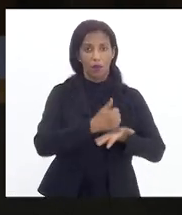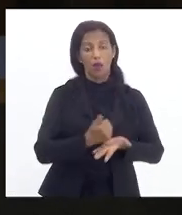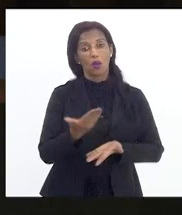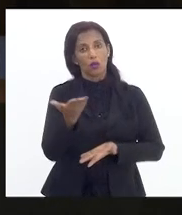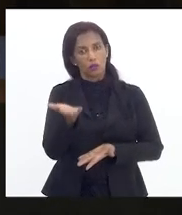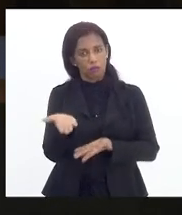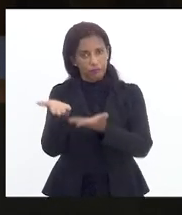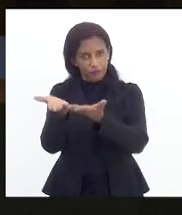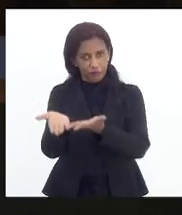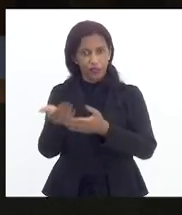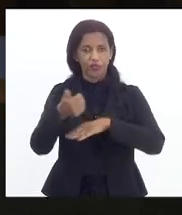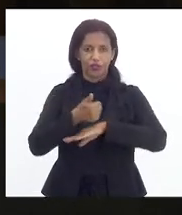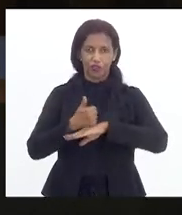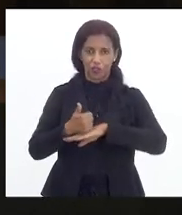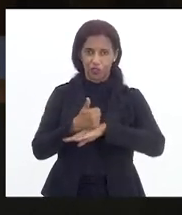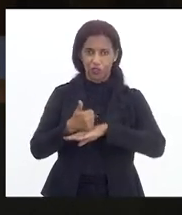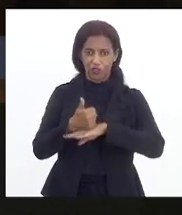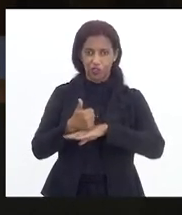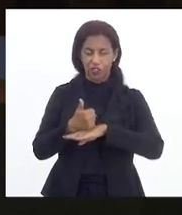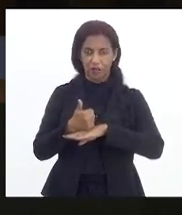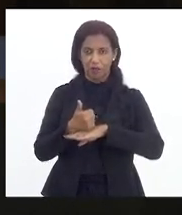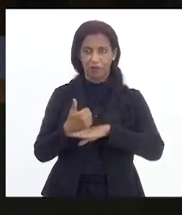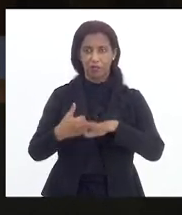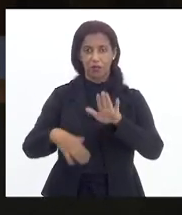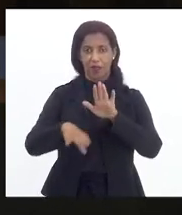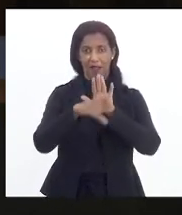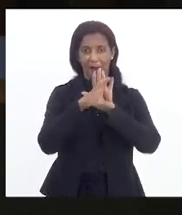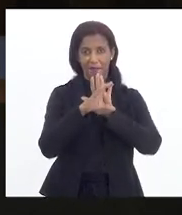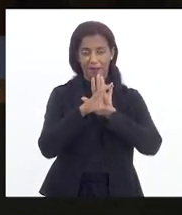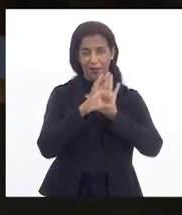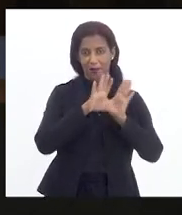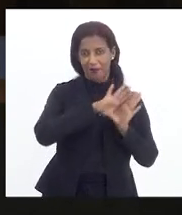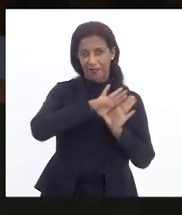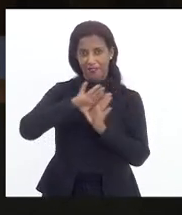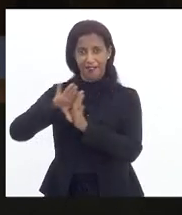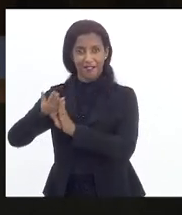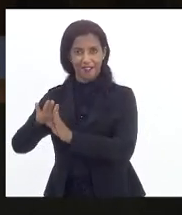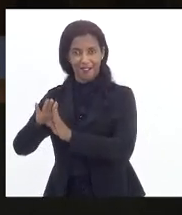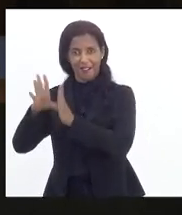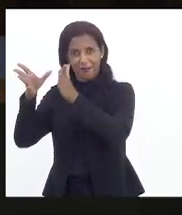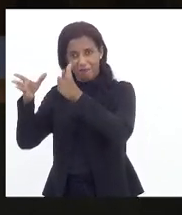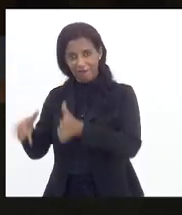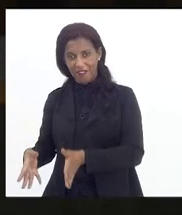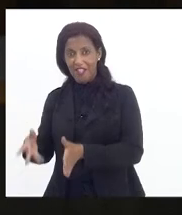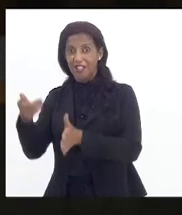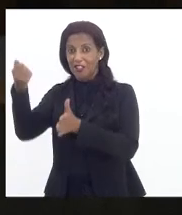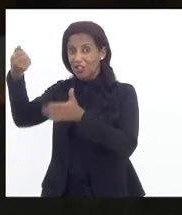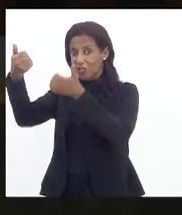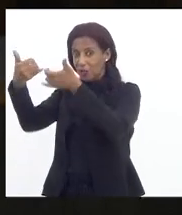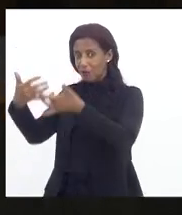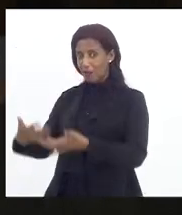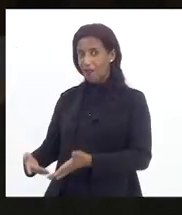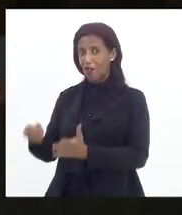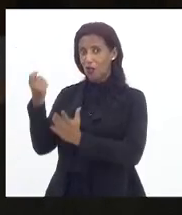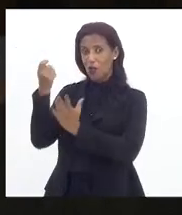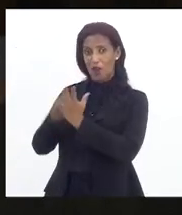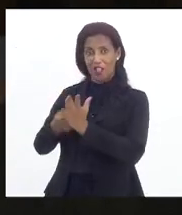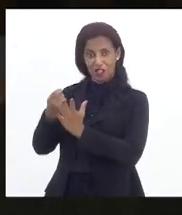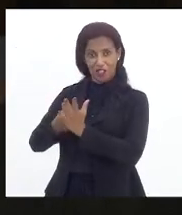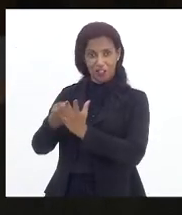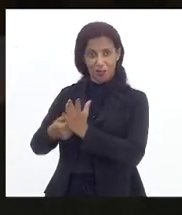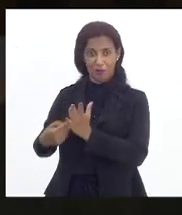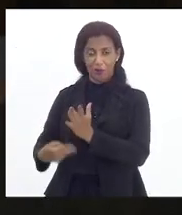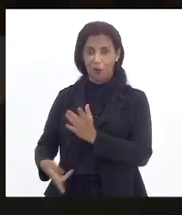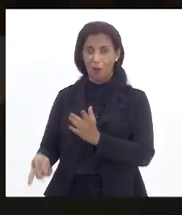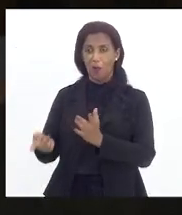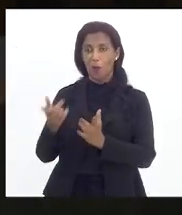excelência dignamente fez um capítulo à parte dizendo que o regime não pode ser contrário